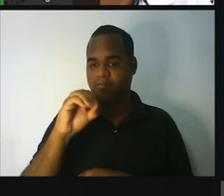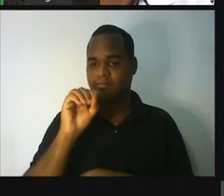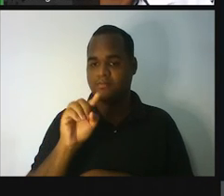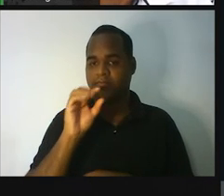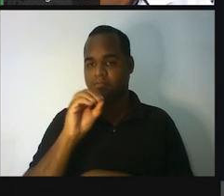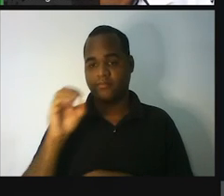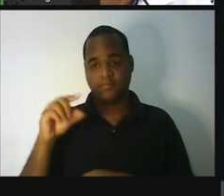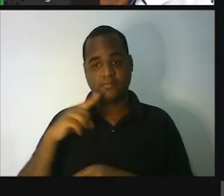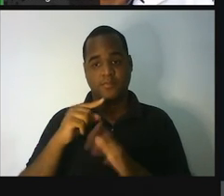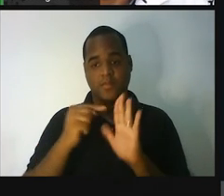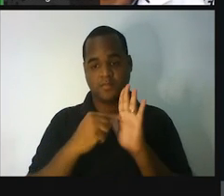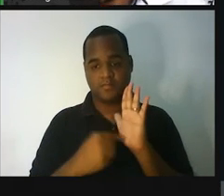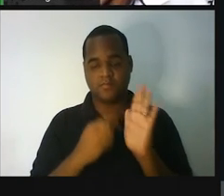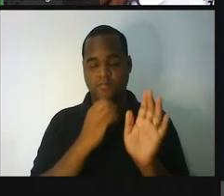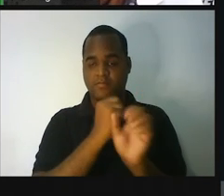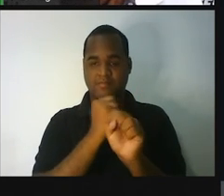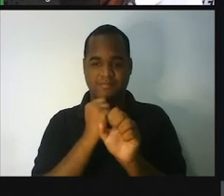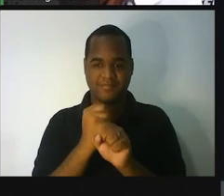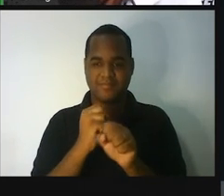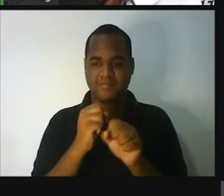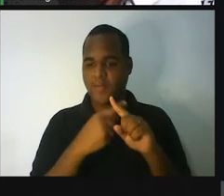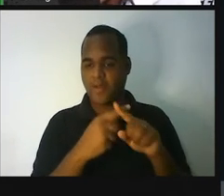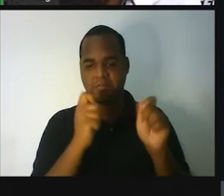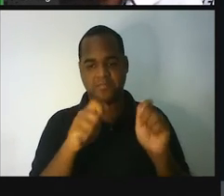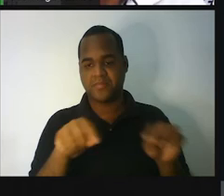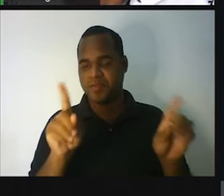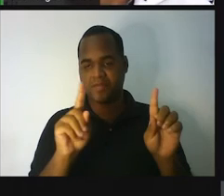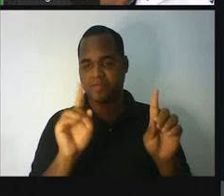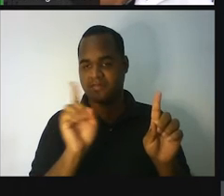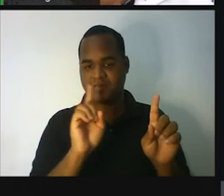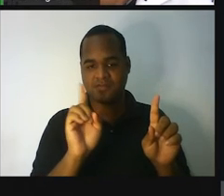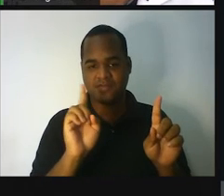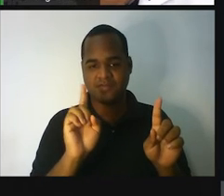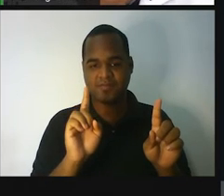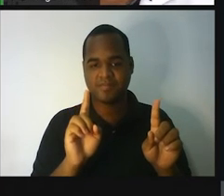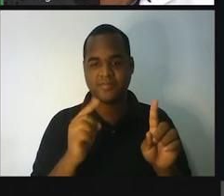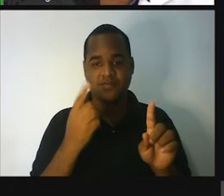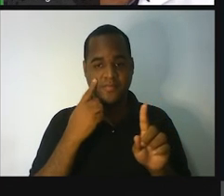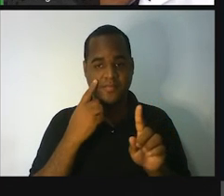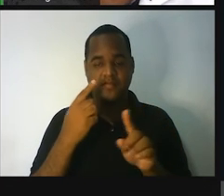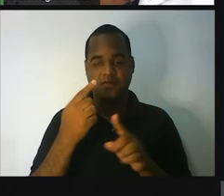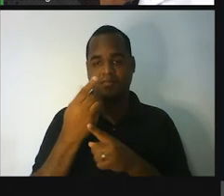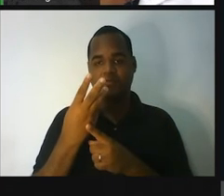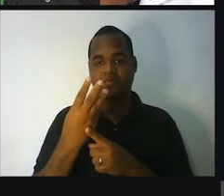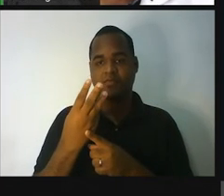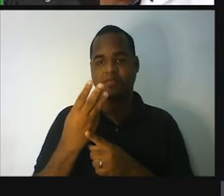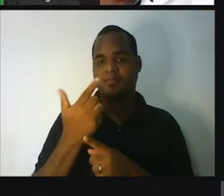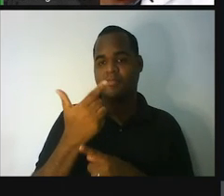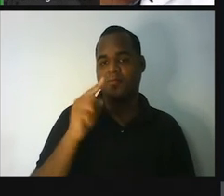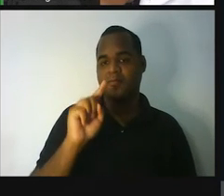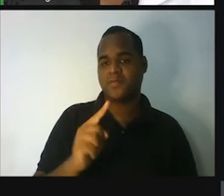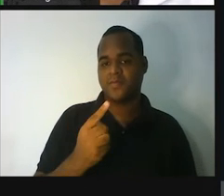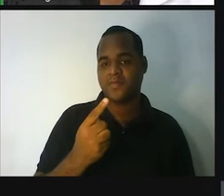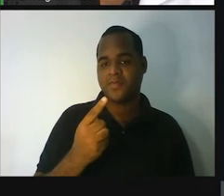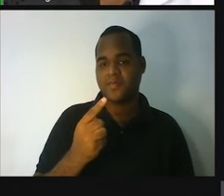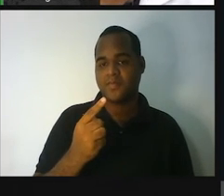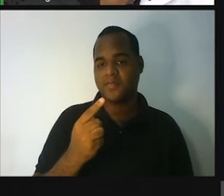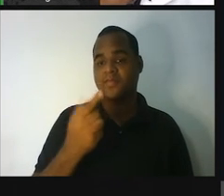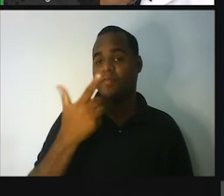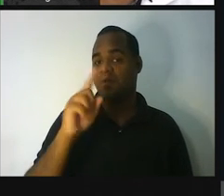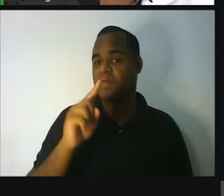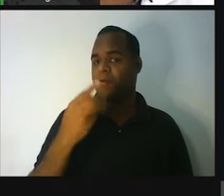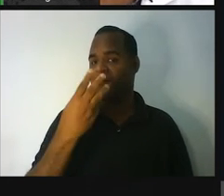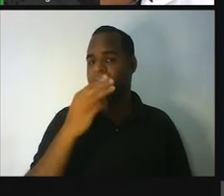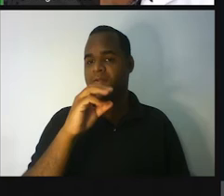falei na calculadora a gente vai colocar vezes a gente fez isso dá os bolos